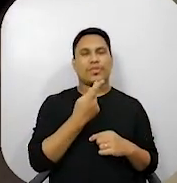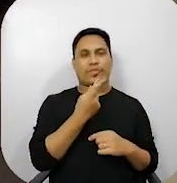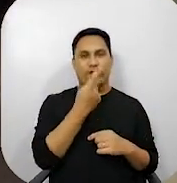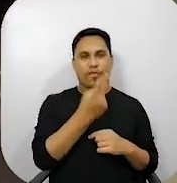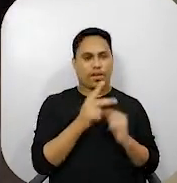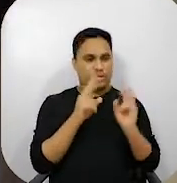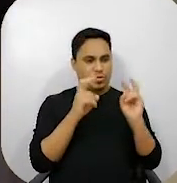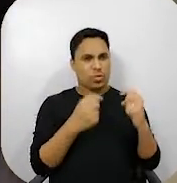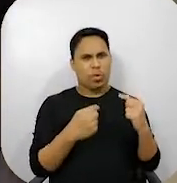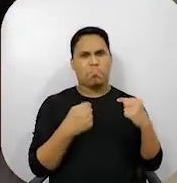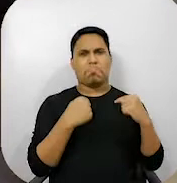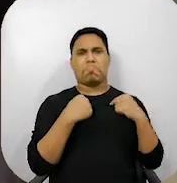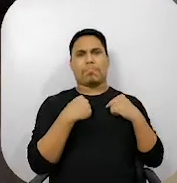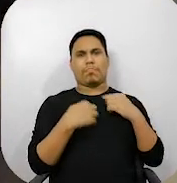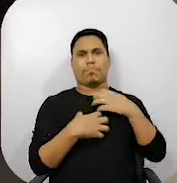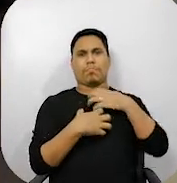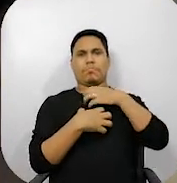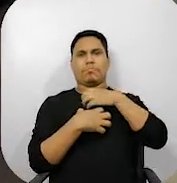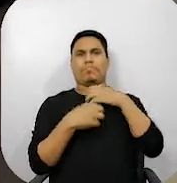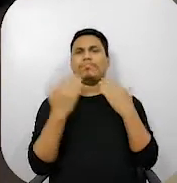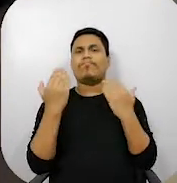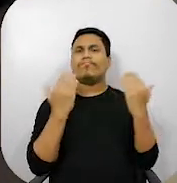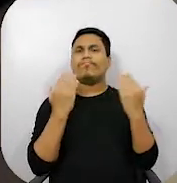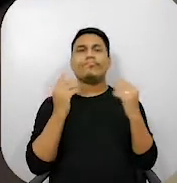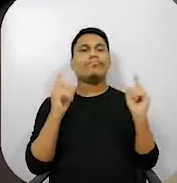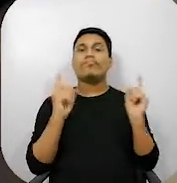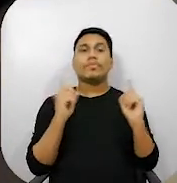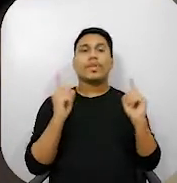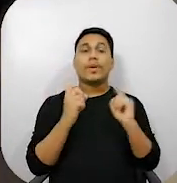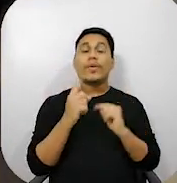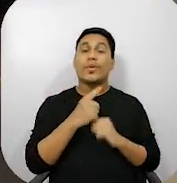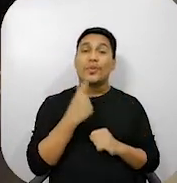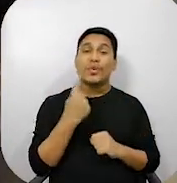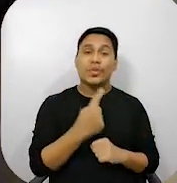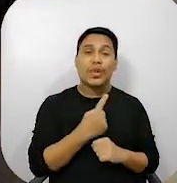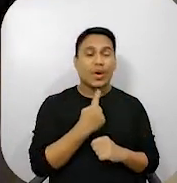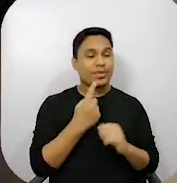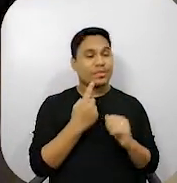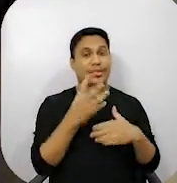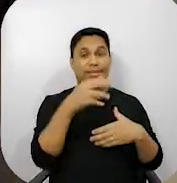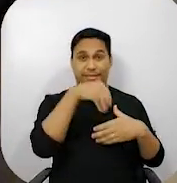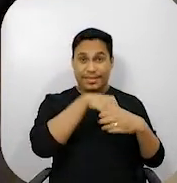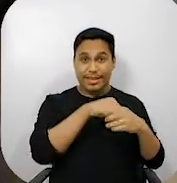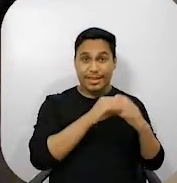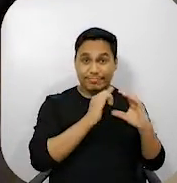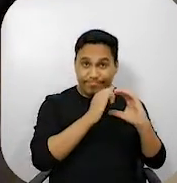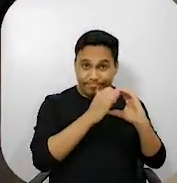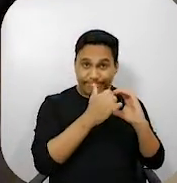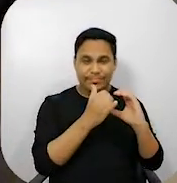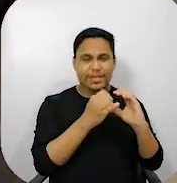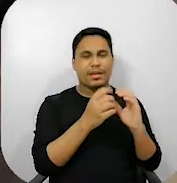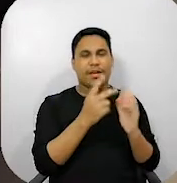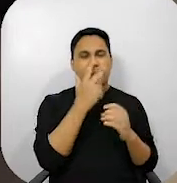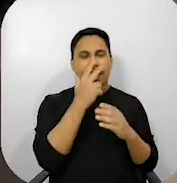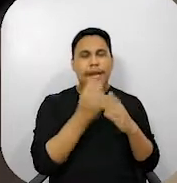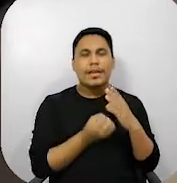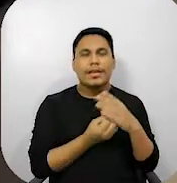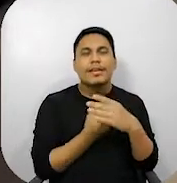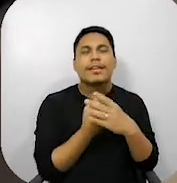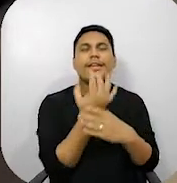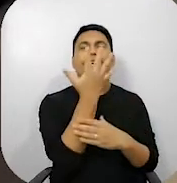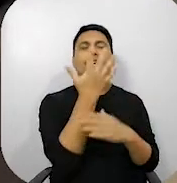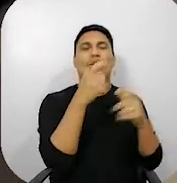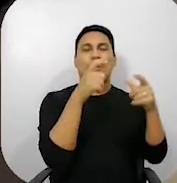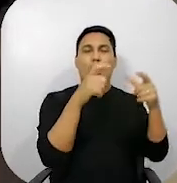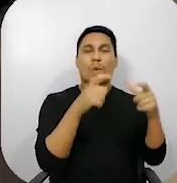só de você das suas emoções do seu PSI que você tem que construir um espaço aí você tem que construir